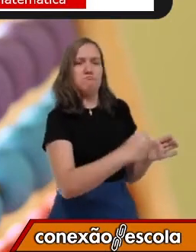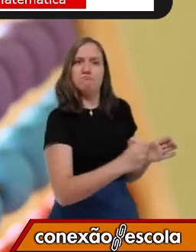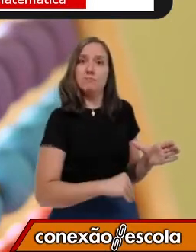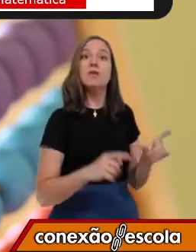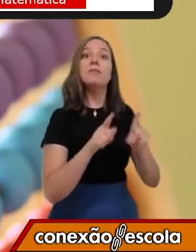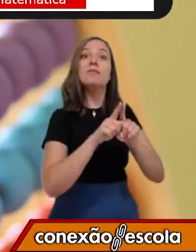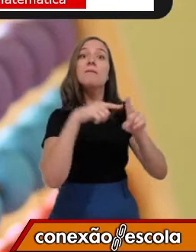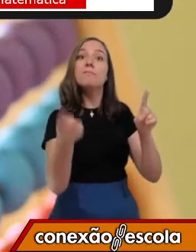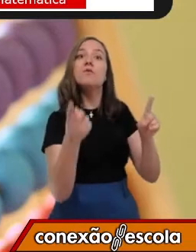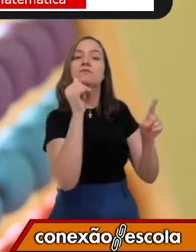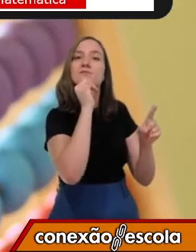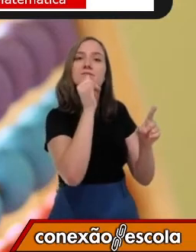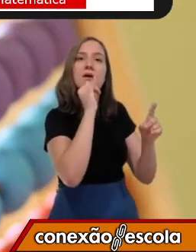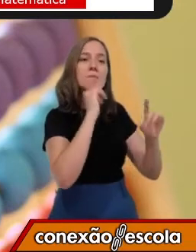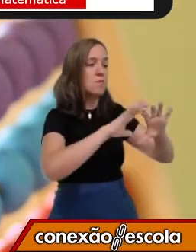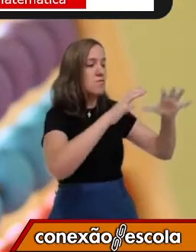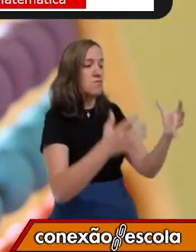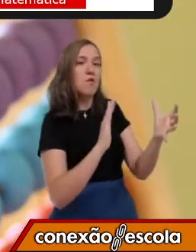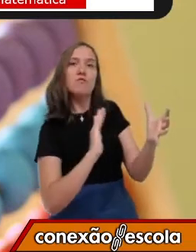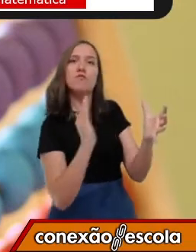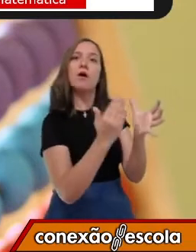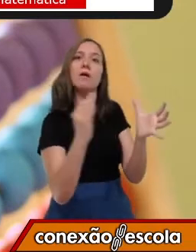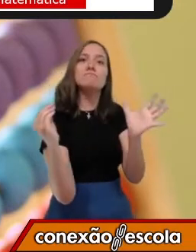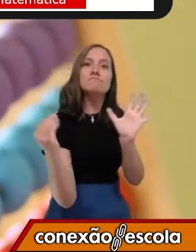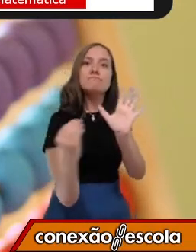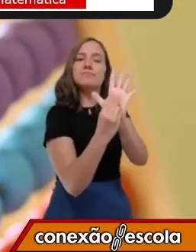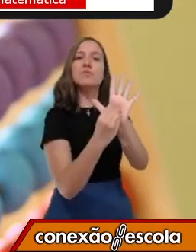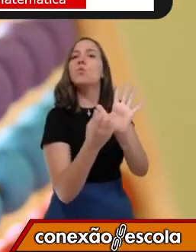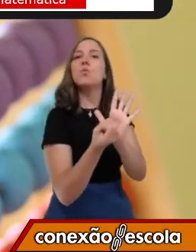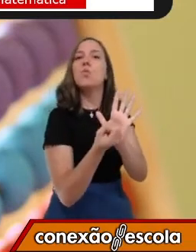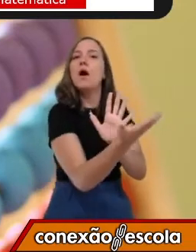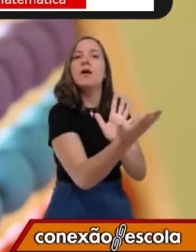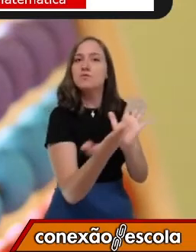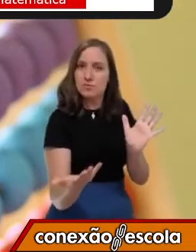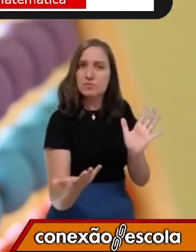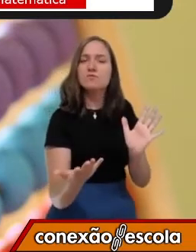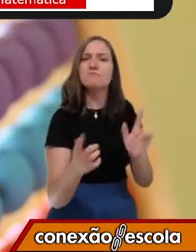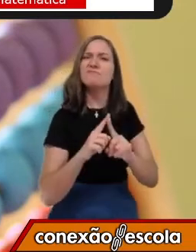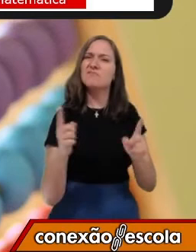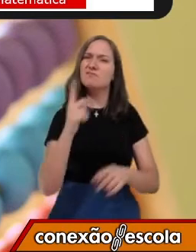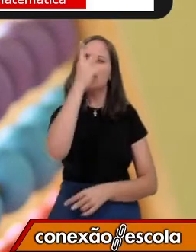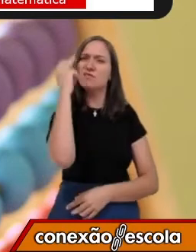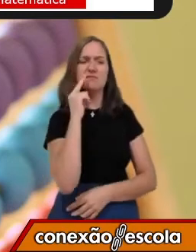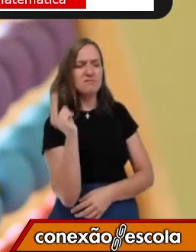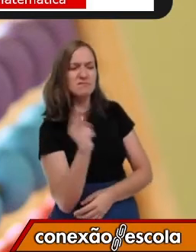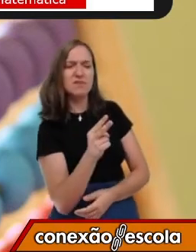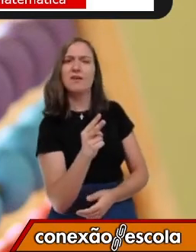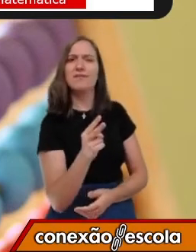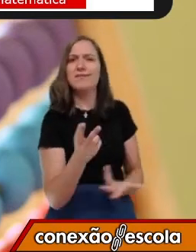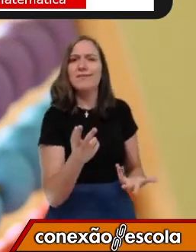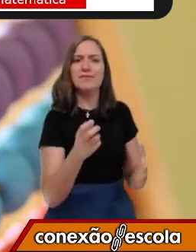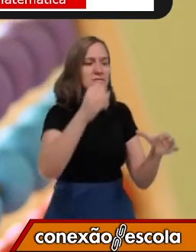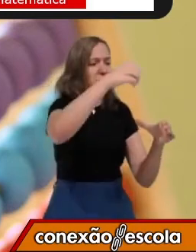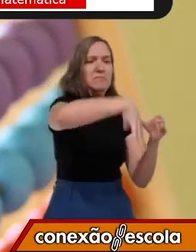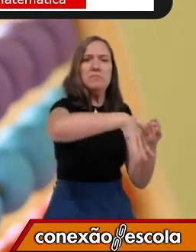no saquinho por fora as quantidades. E aí, uma mente brilhante um dia percebeu que não era necessário colocar nada dentro do